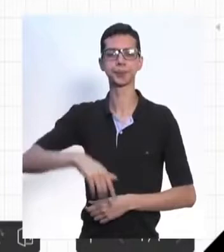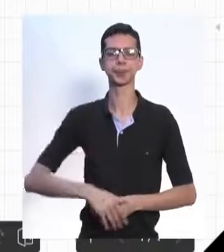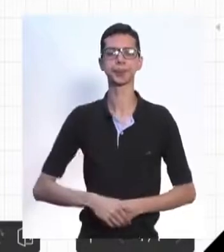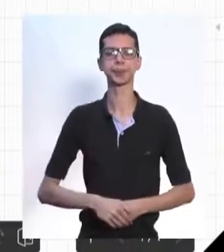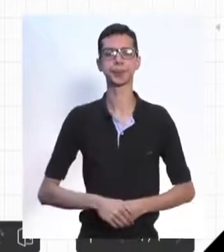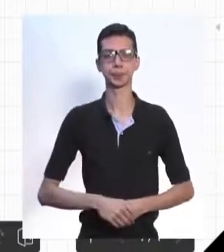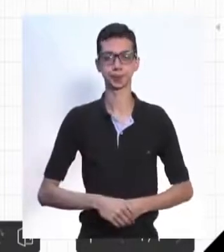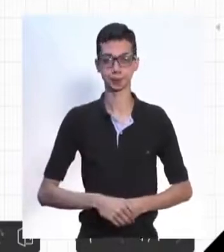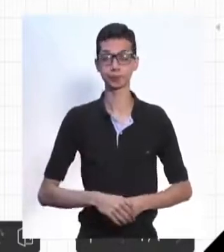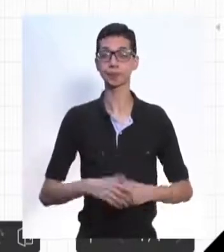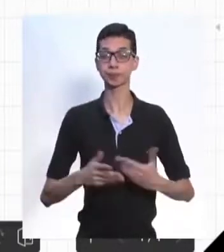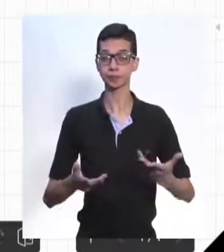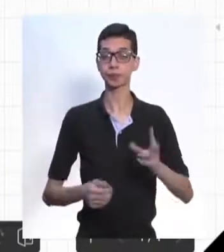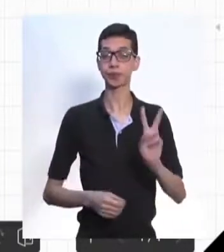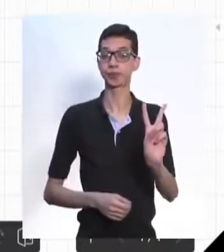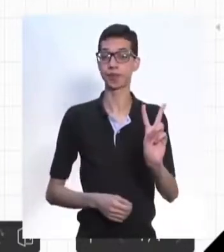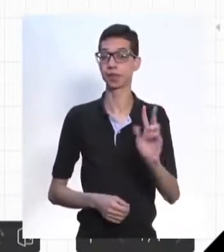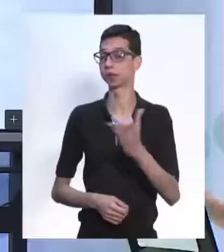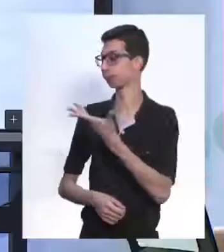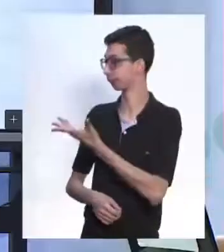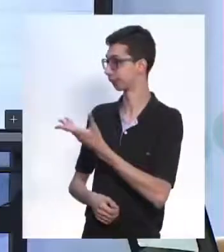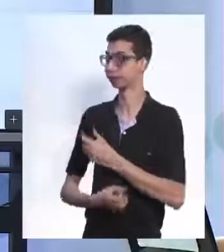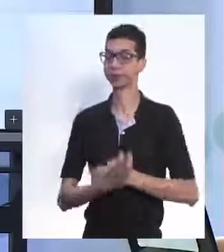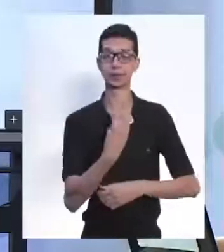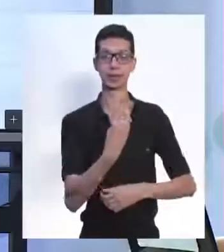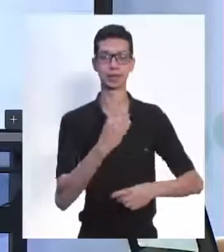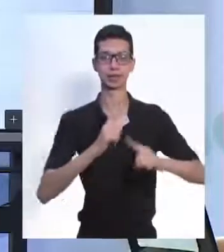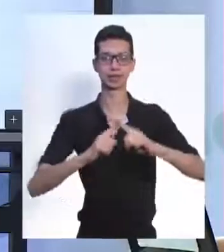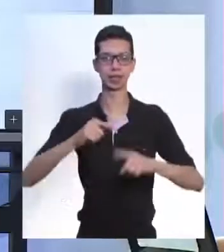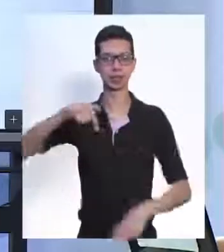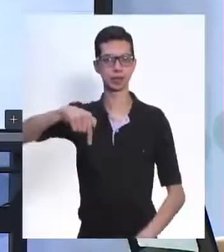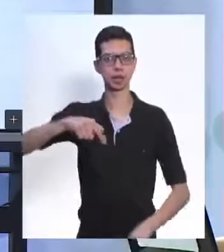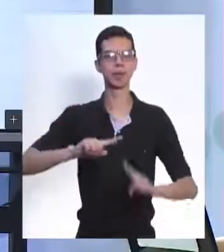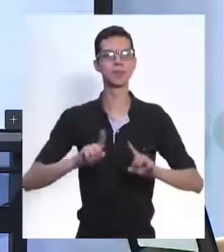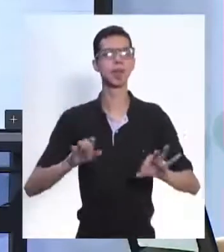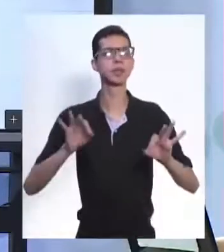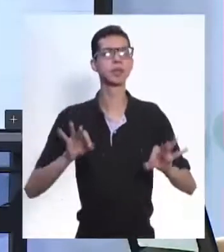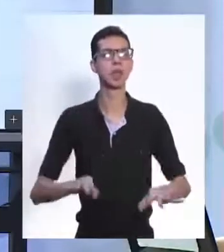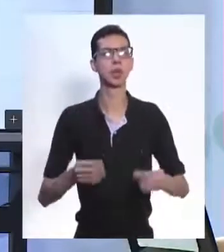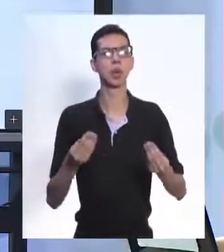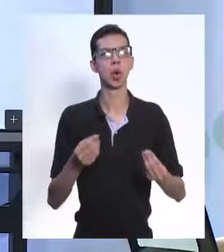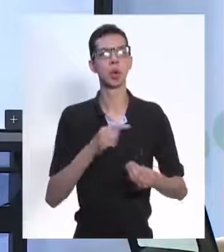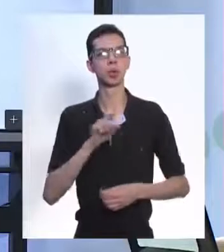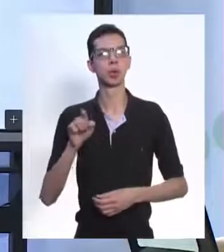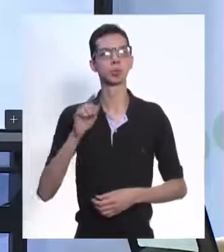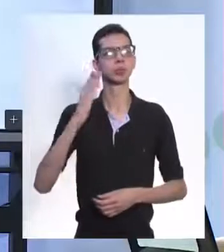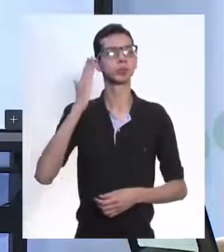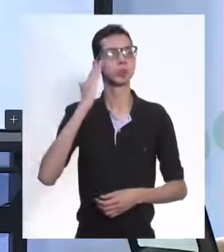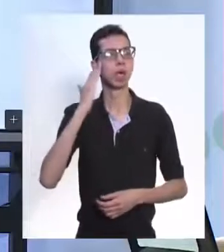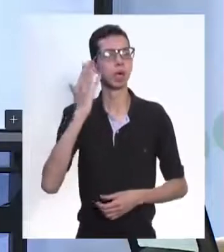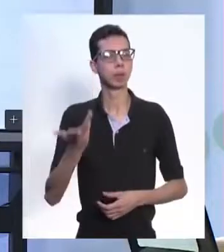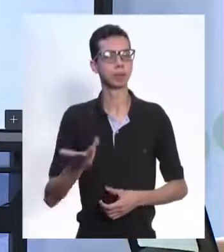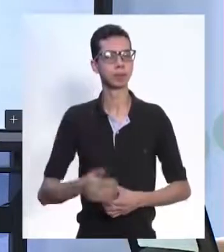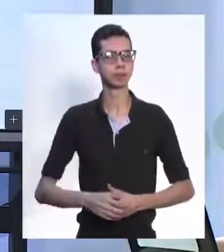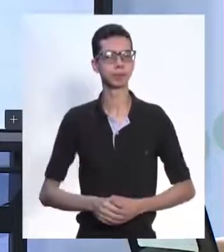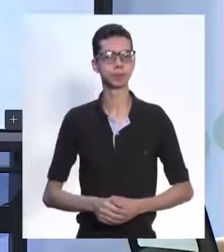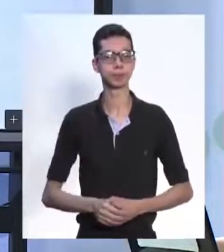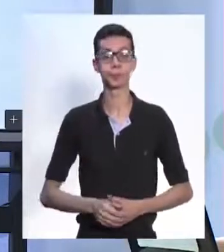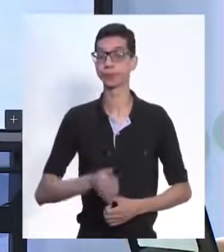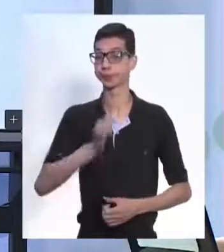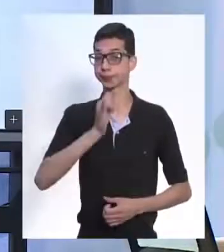Q. Mas qual que seria o correto aí se a gente colocar na balança a ideia? A balança é a seguinte, ó. Eu